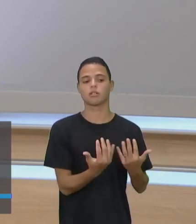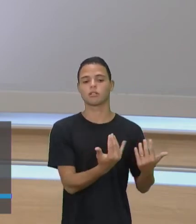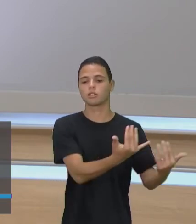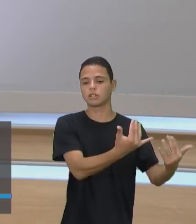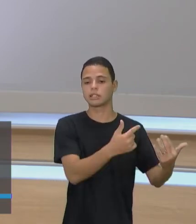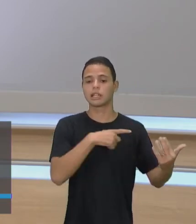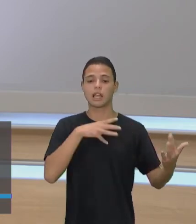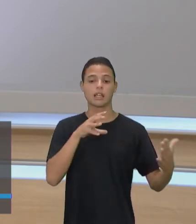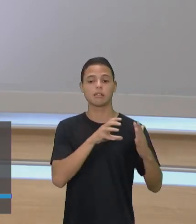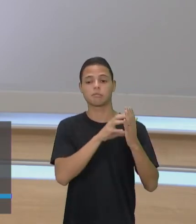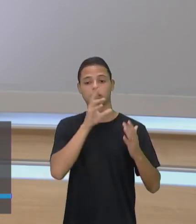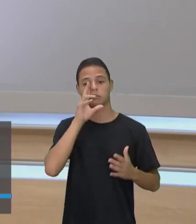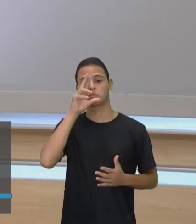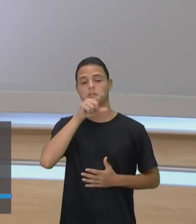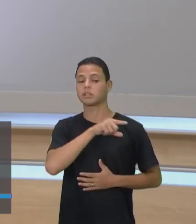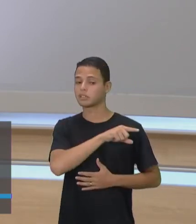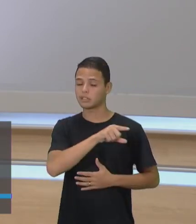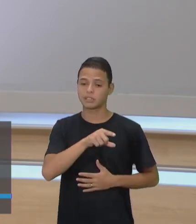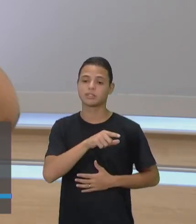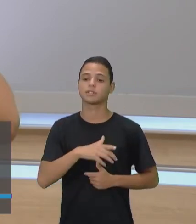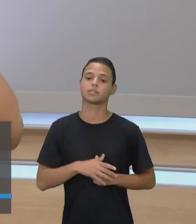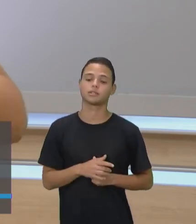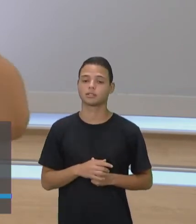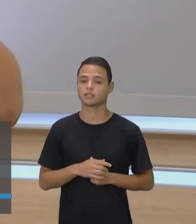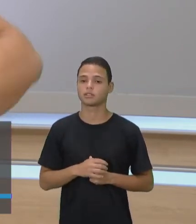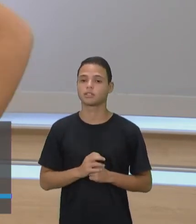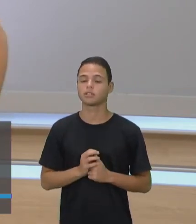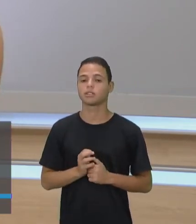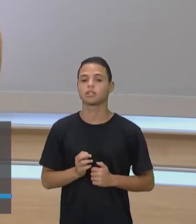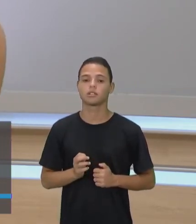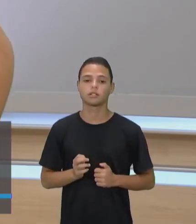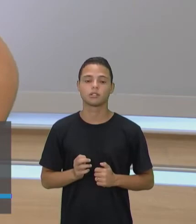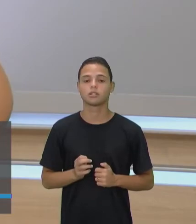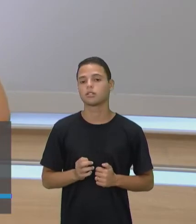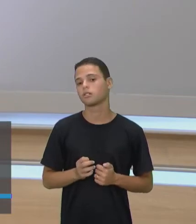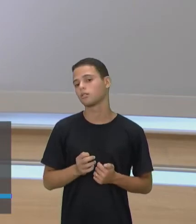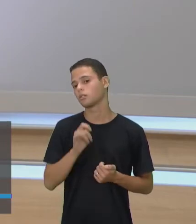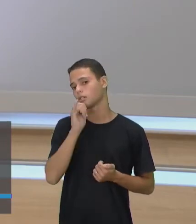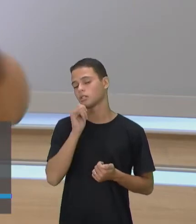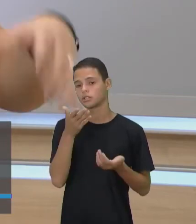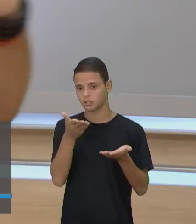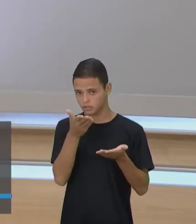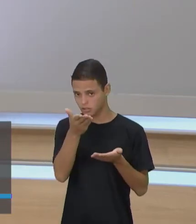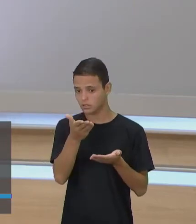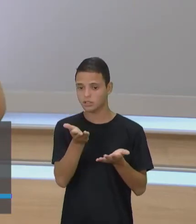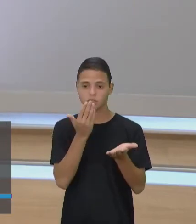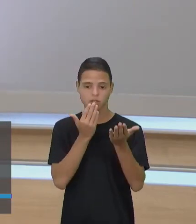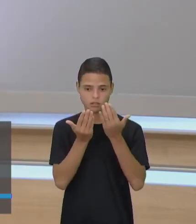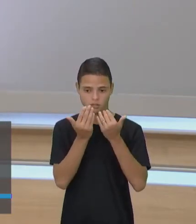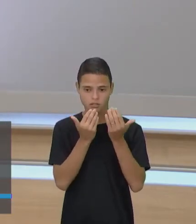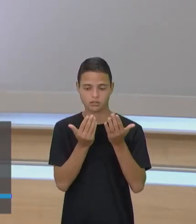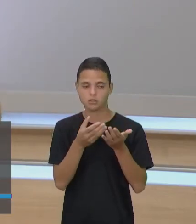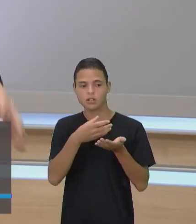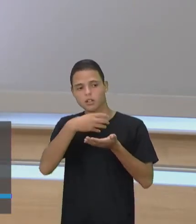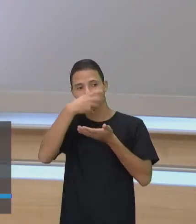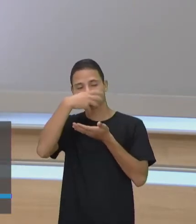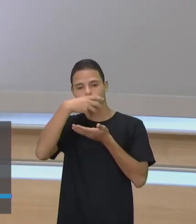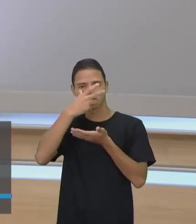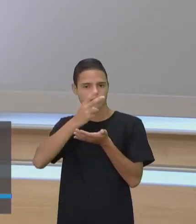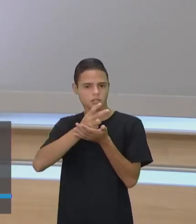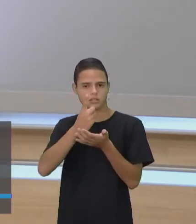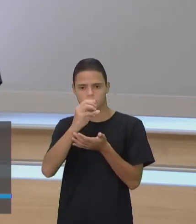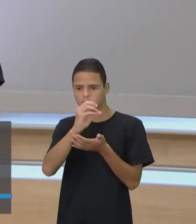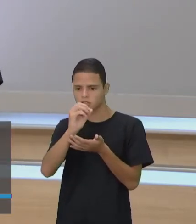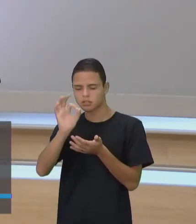estrondosa, né? E isso não impacta só o Canadá, porque o que você, por exemplo, está comendo hoje não foi tudo. O que você come não é